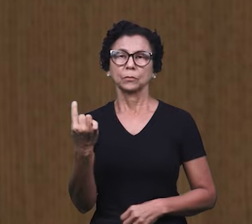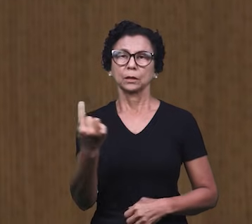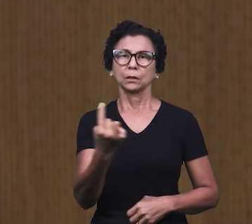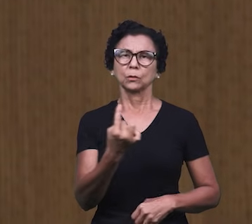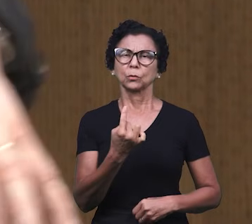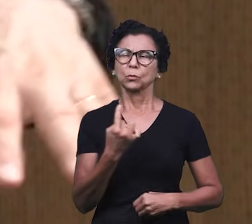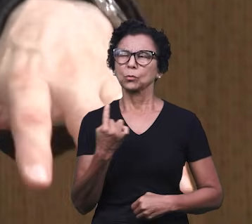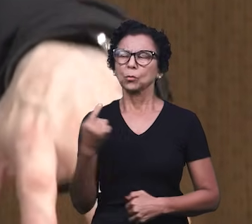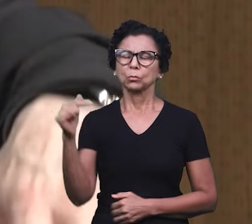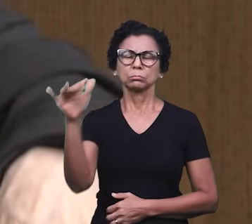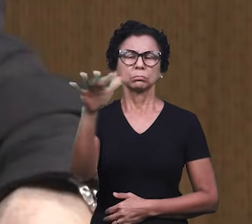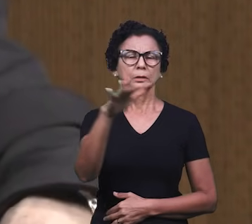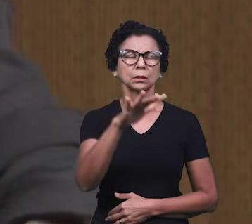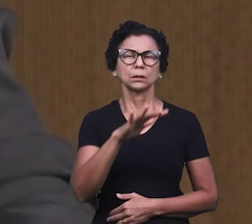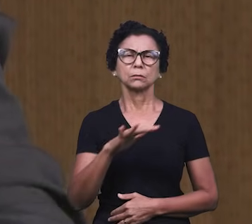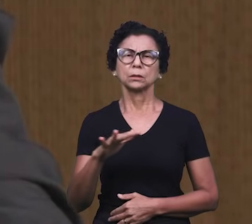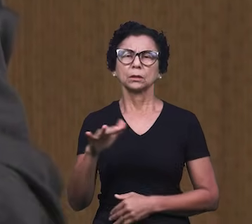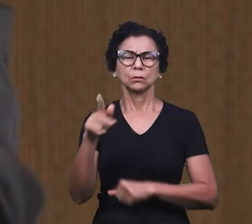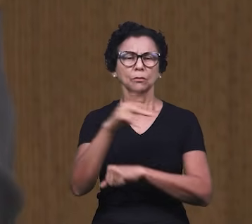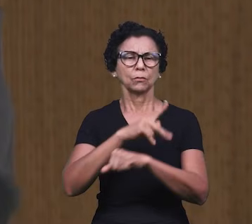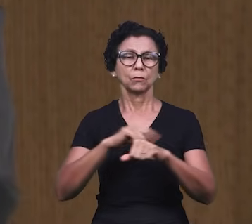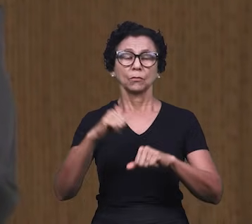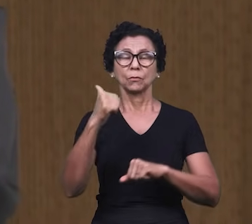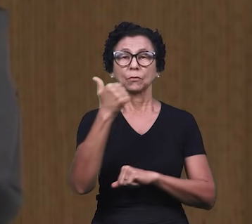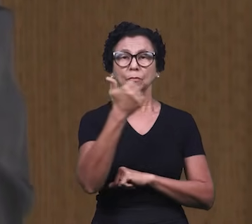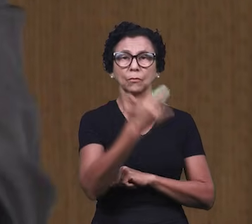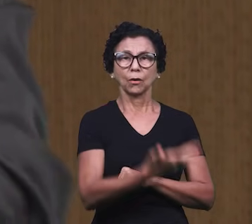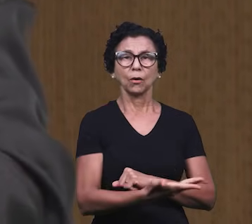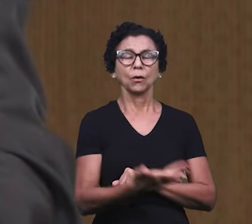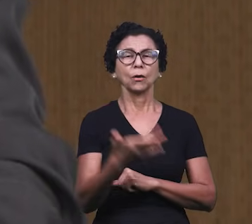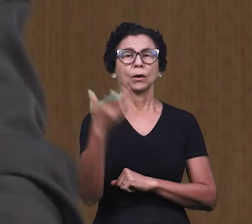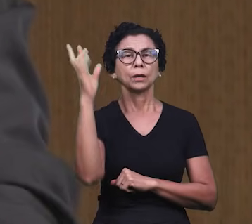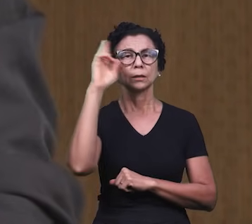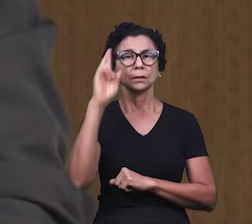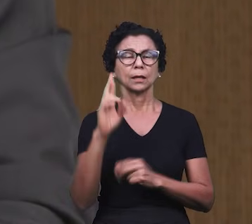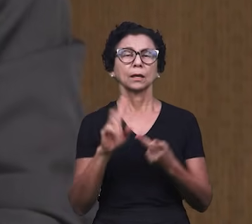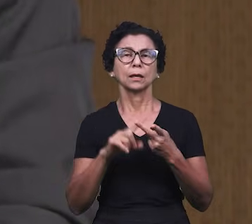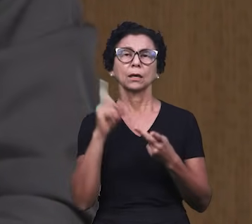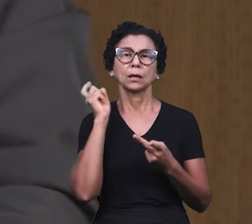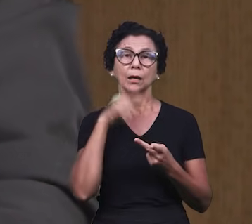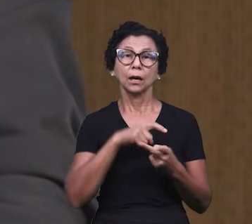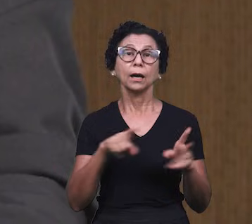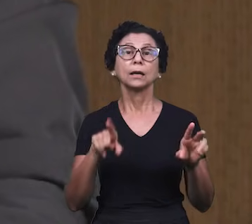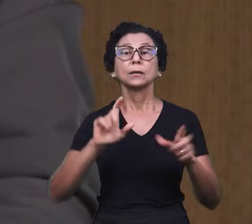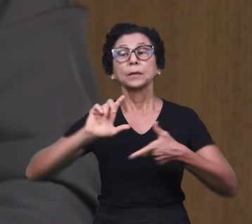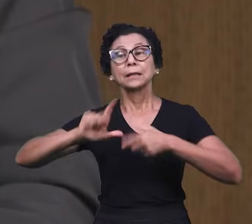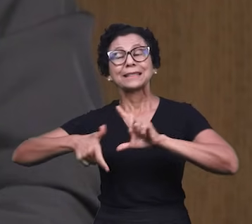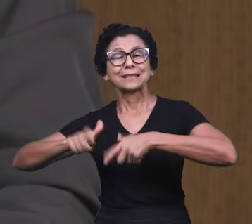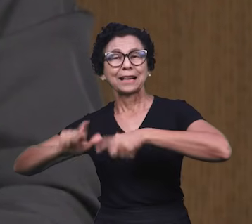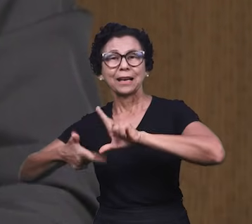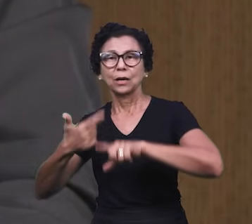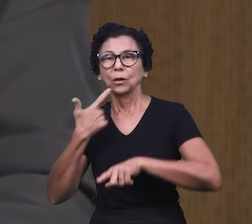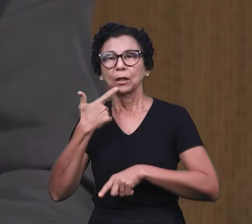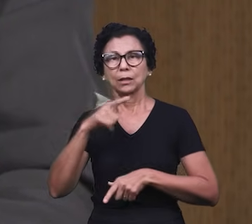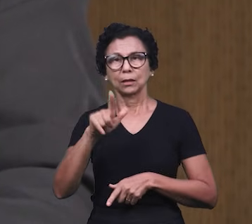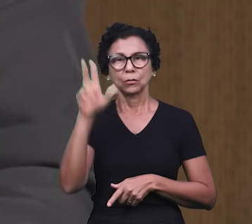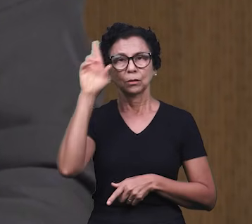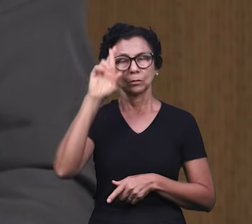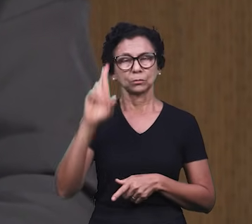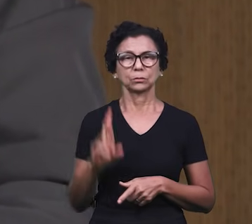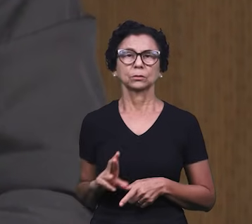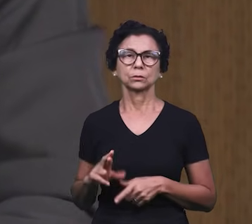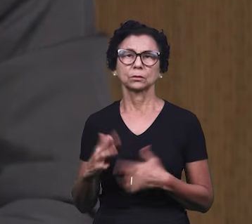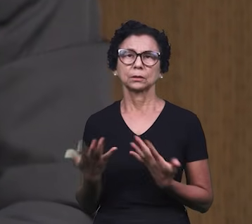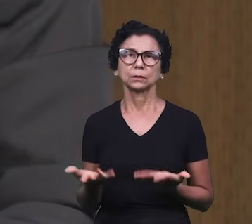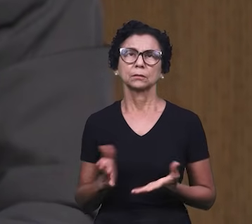União Soviética, para a Ucrânia, e eles transmitem também para Israel, em russo, né? Para Israel. E aí